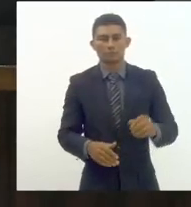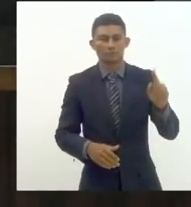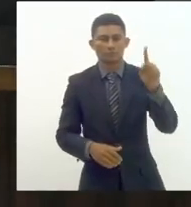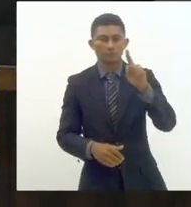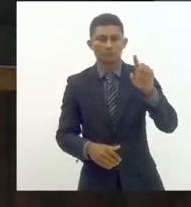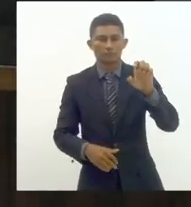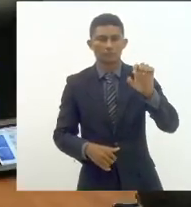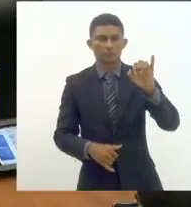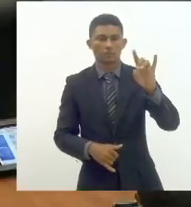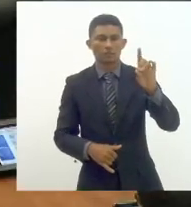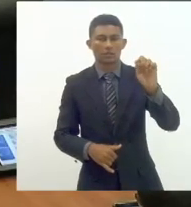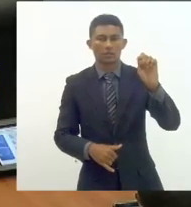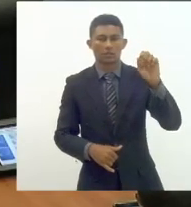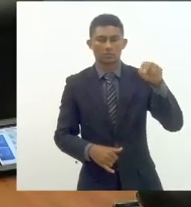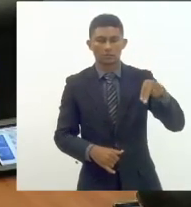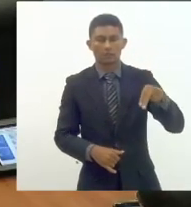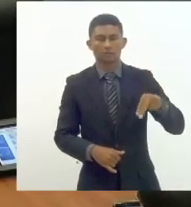Zeidan.